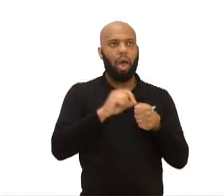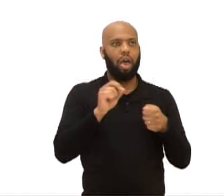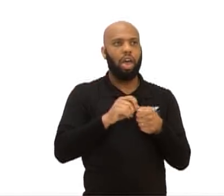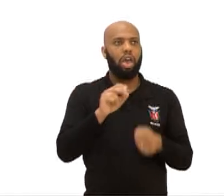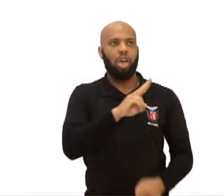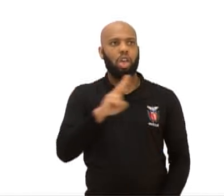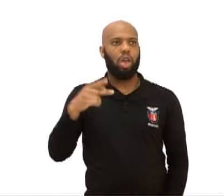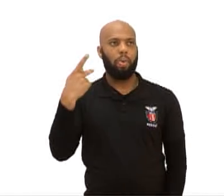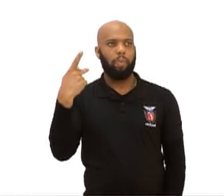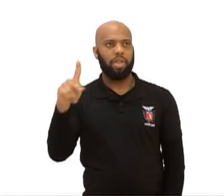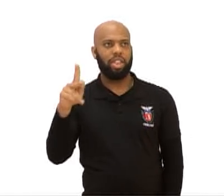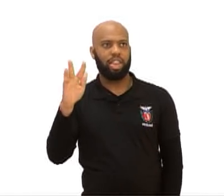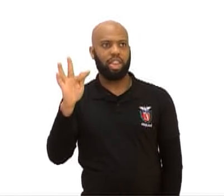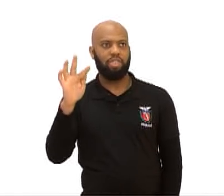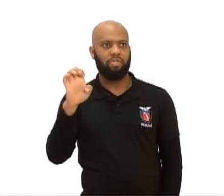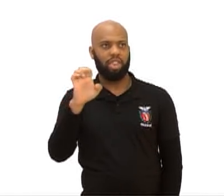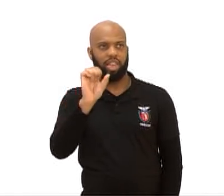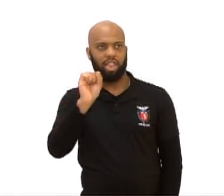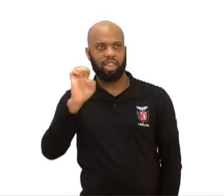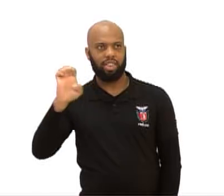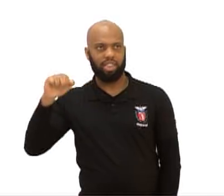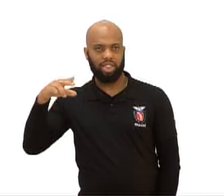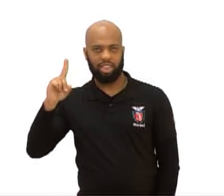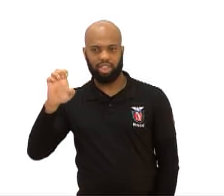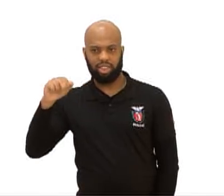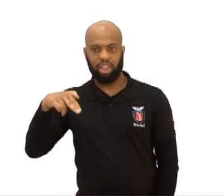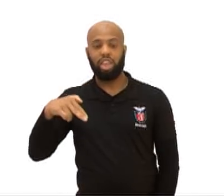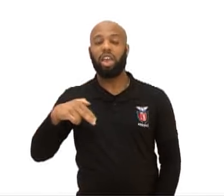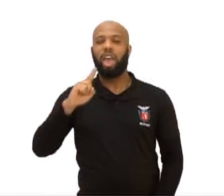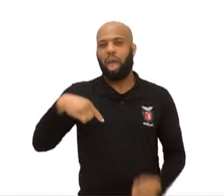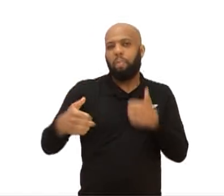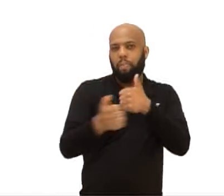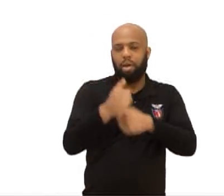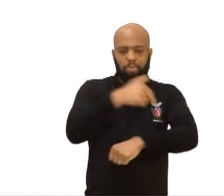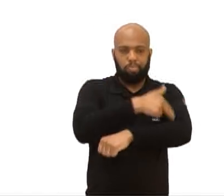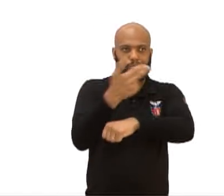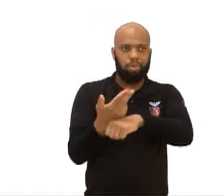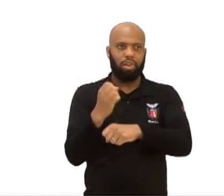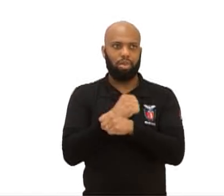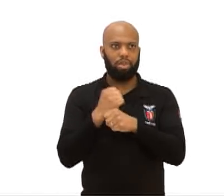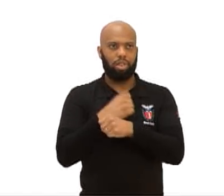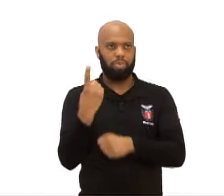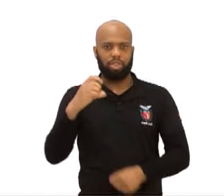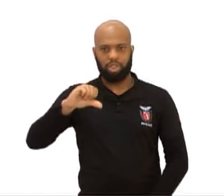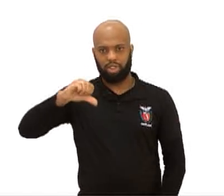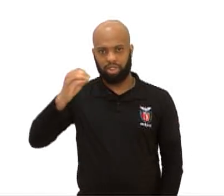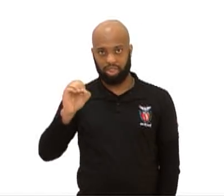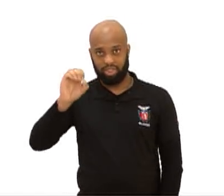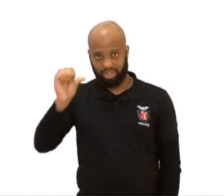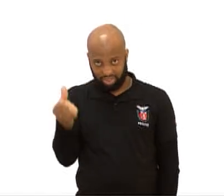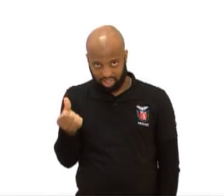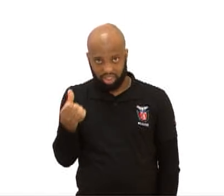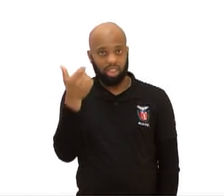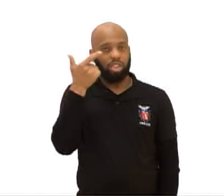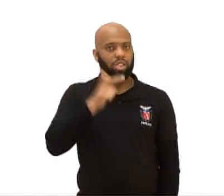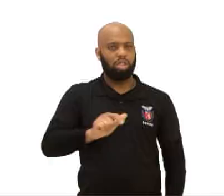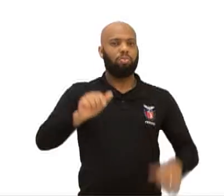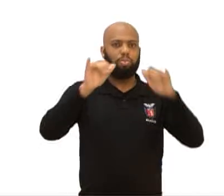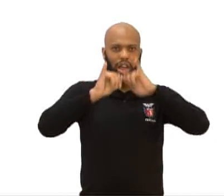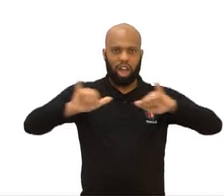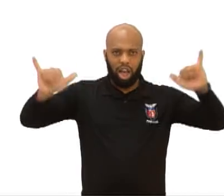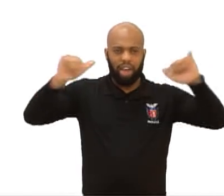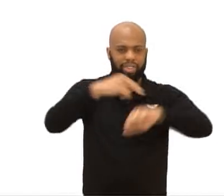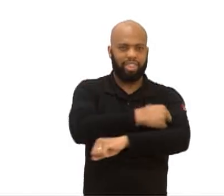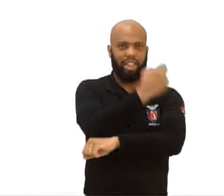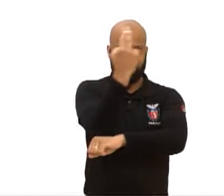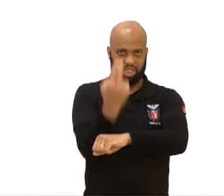Fessenden, na véspera de Natal, em 1906, quando ele transmitiu um concerto de Natal